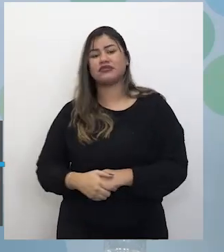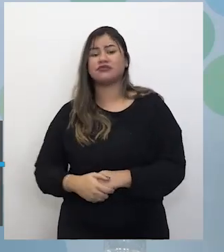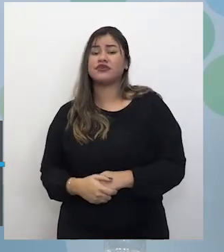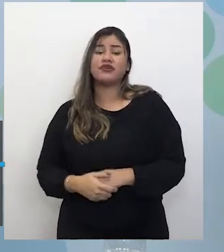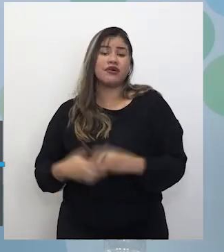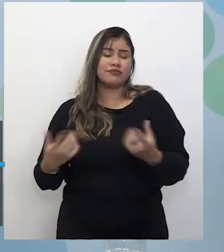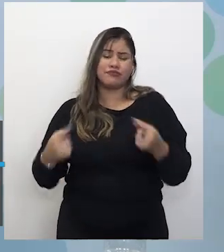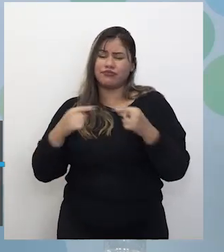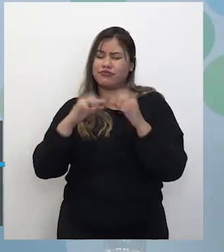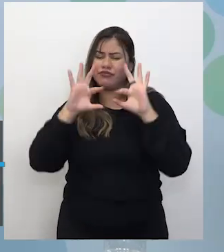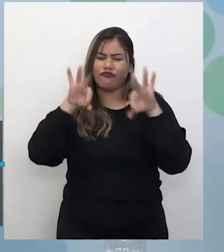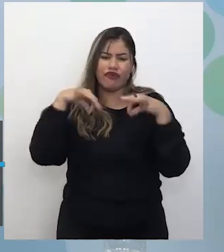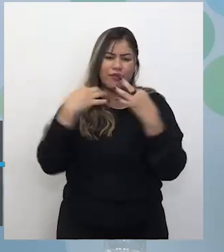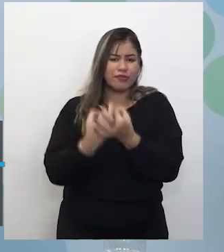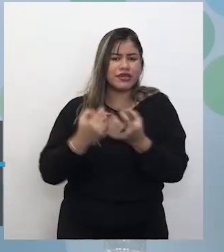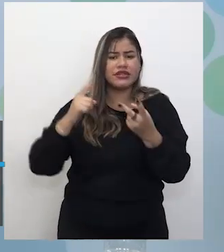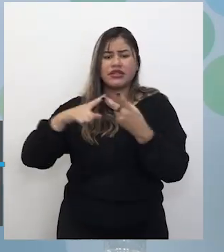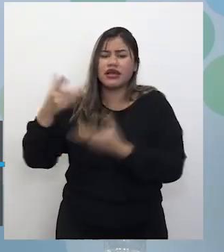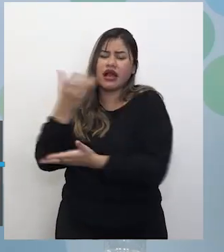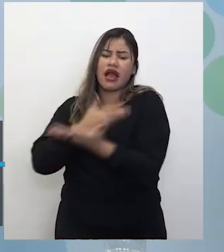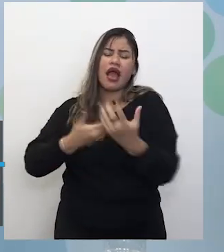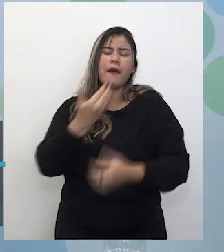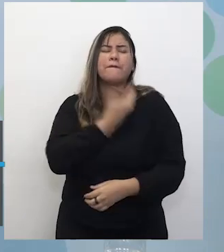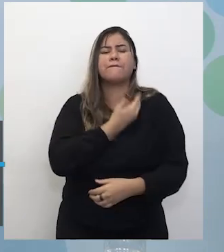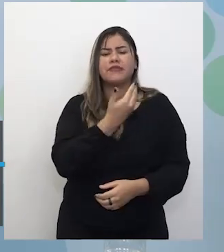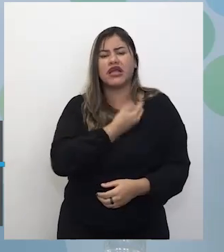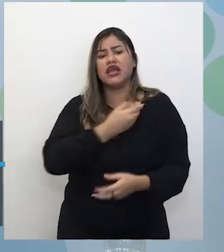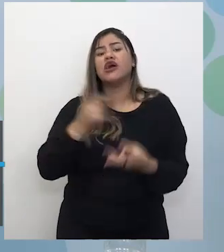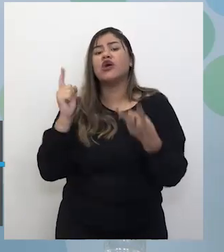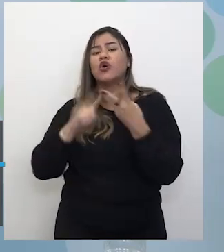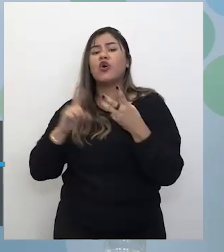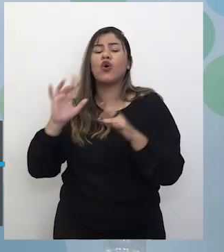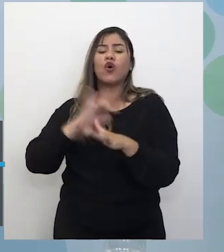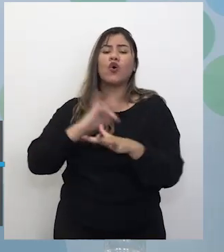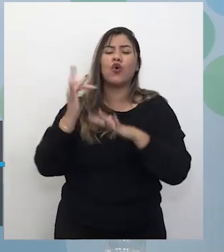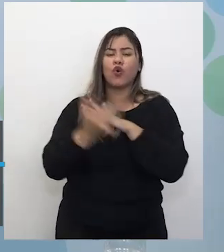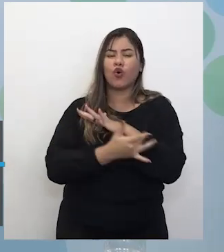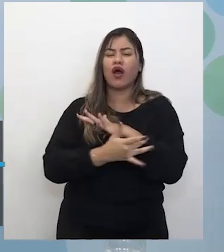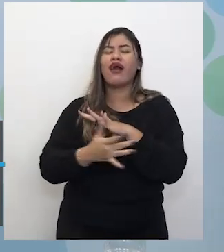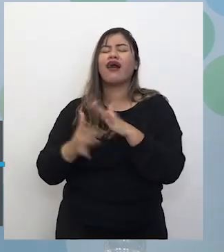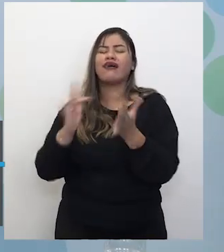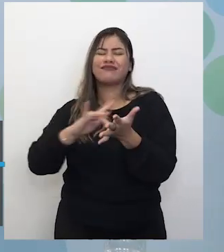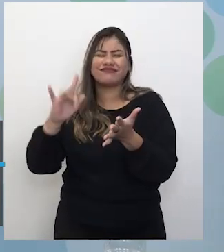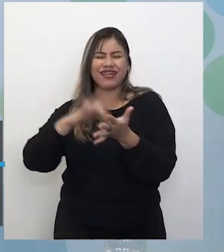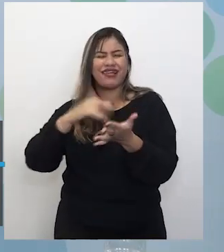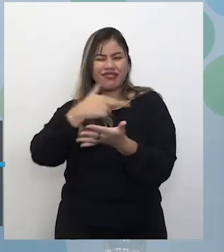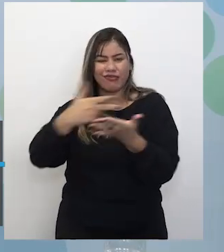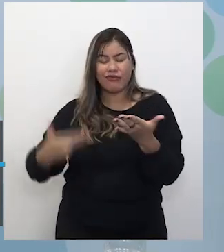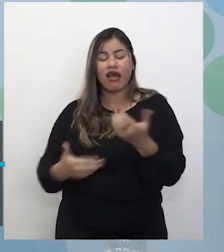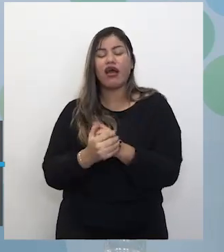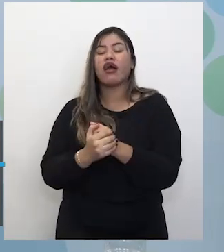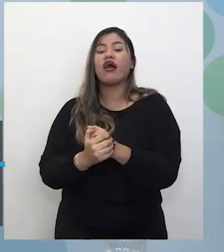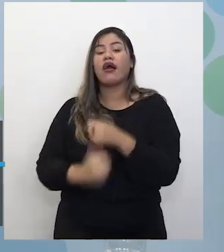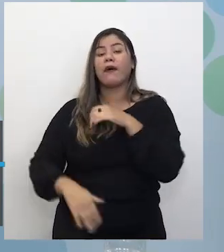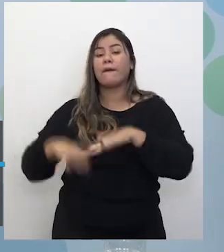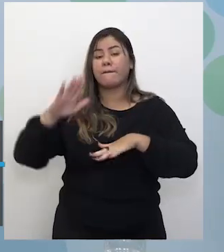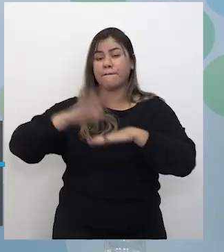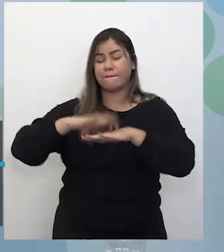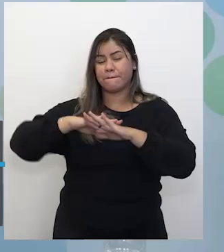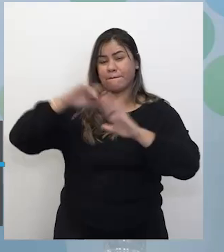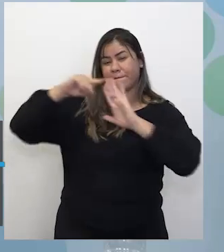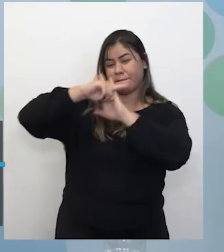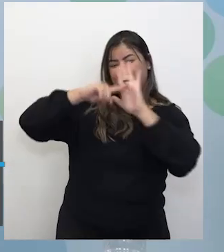espaço familiar, na relação com seus amigos, nas redes sociais, na produção, na pesquisa,